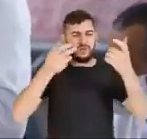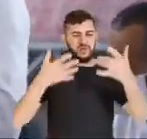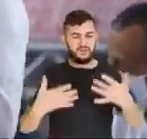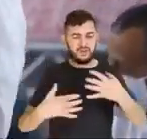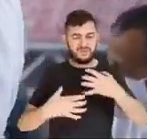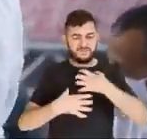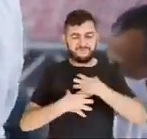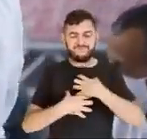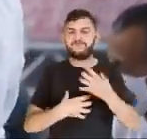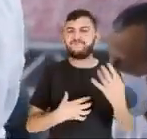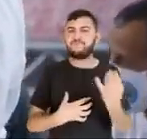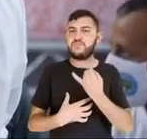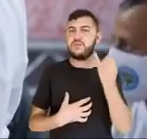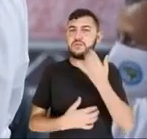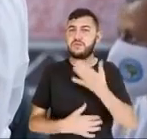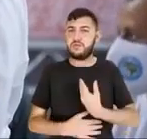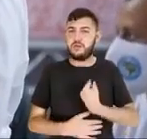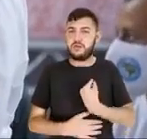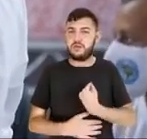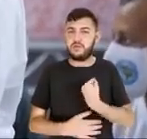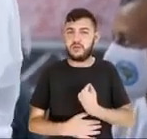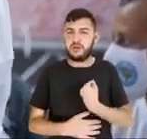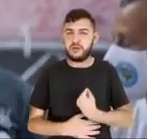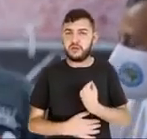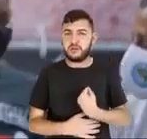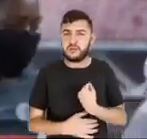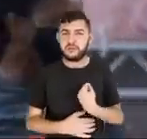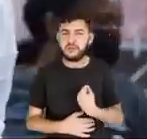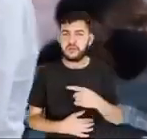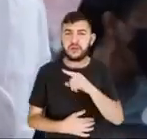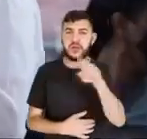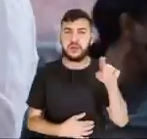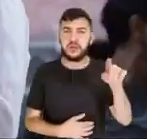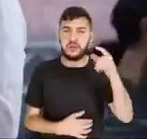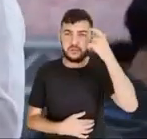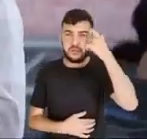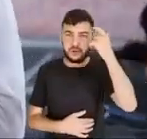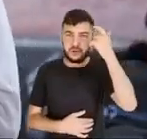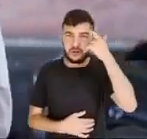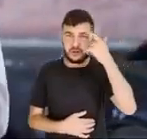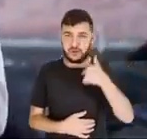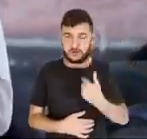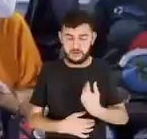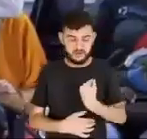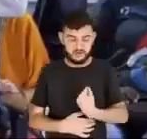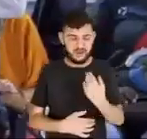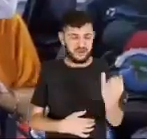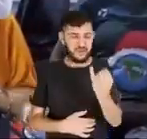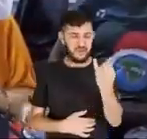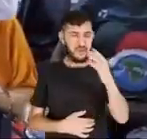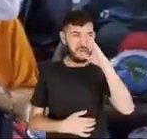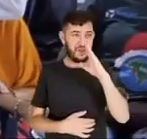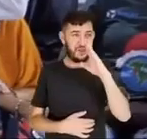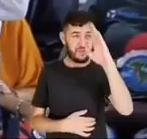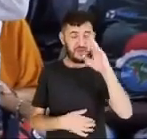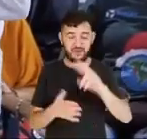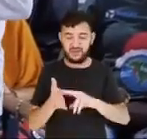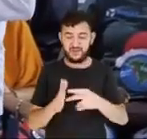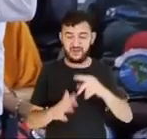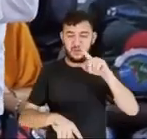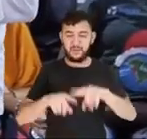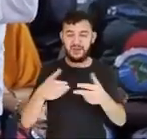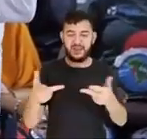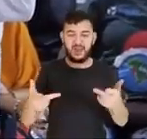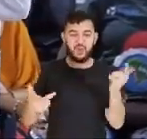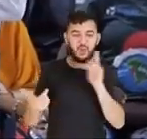Não pense que as coisas mais importantes para a minha vida são as coisas materiais que nós conquistamos. Não